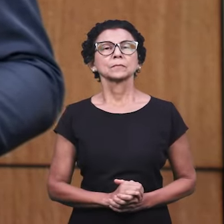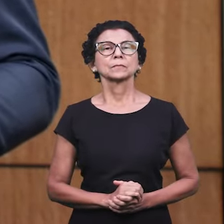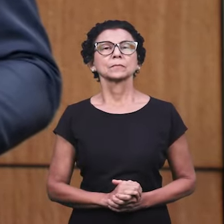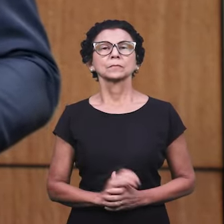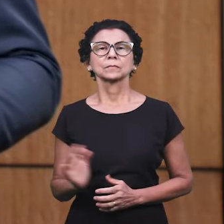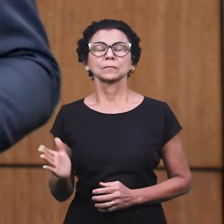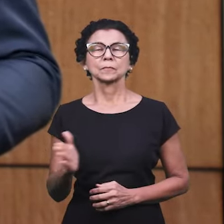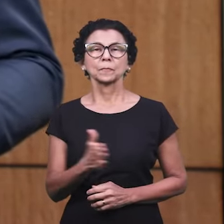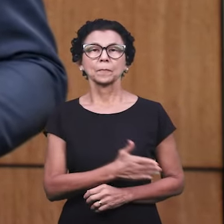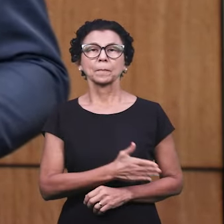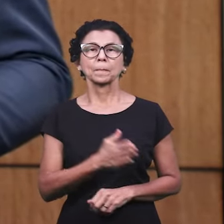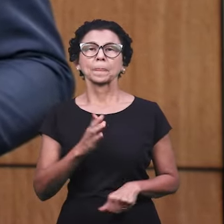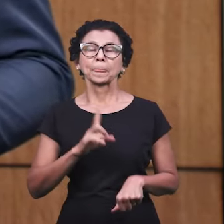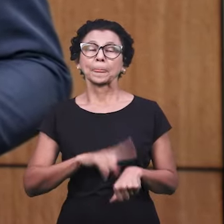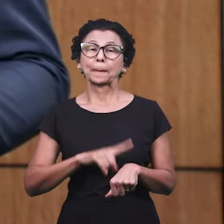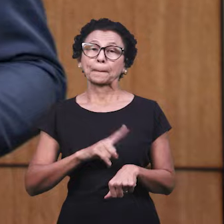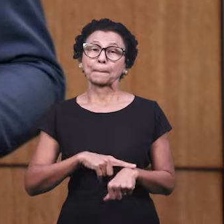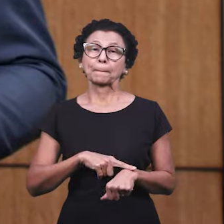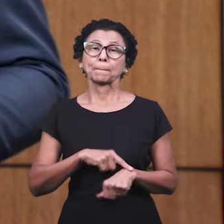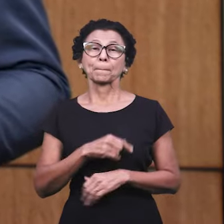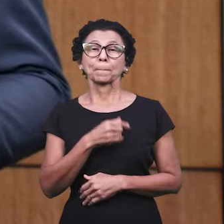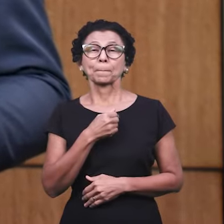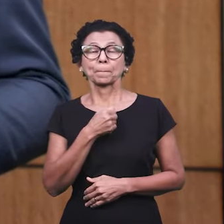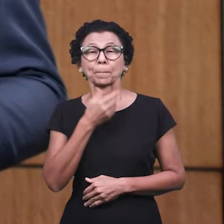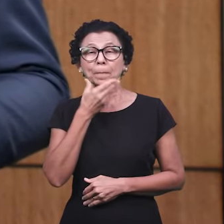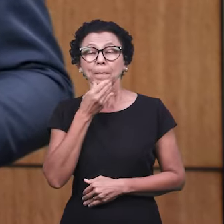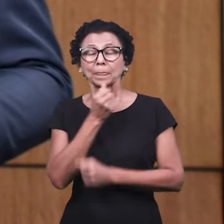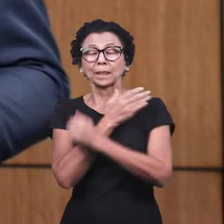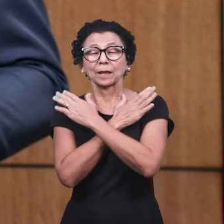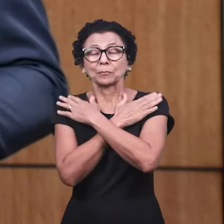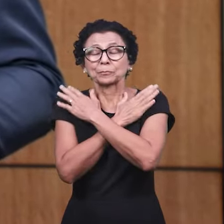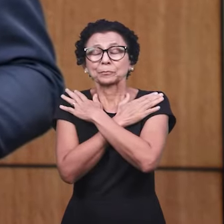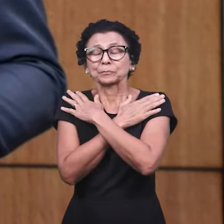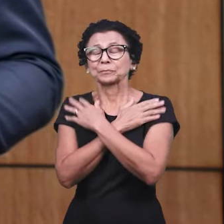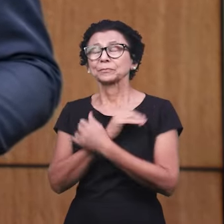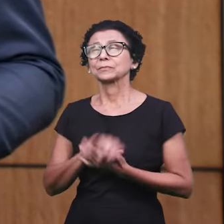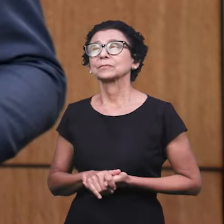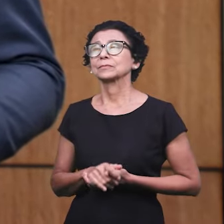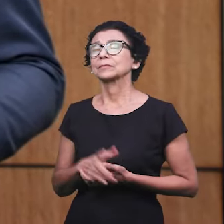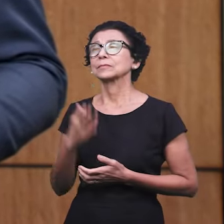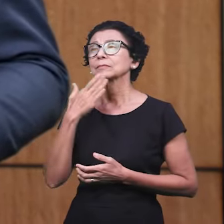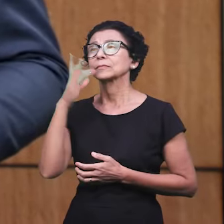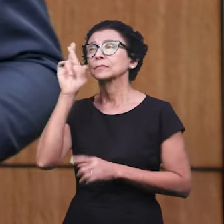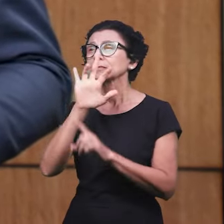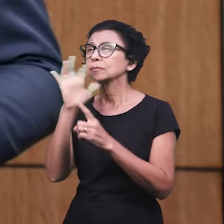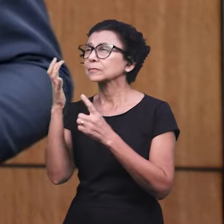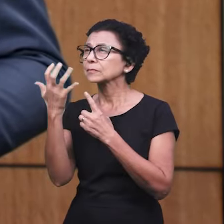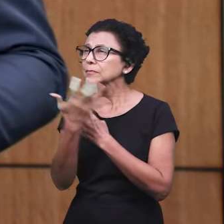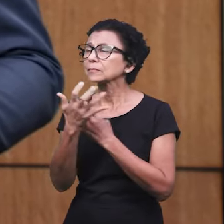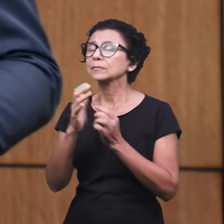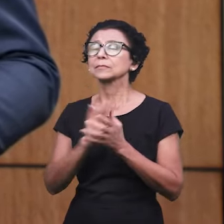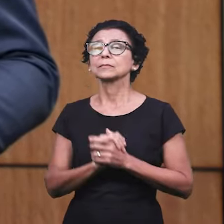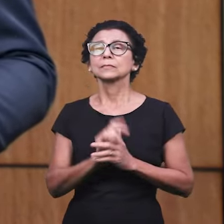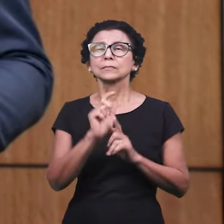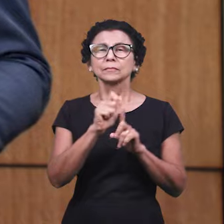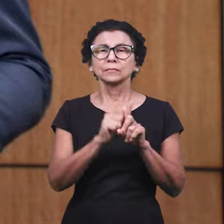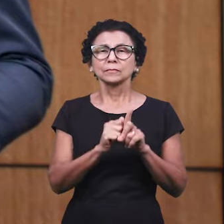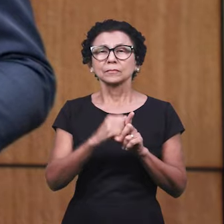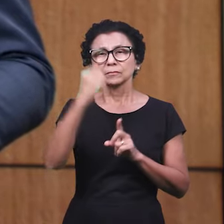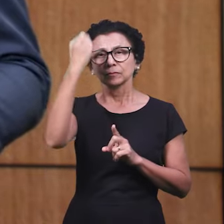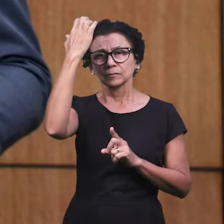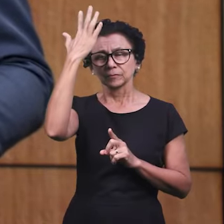pela prova do desemprego. E ele tem buscado uma providência do Senhor. Ele tem feito todas as orientações do mês do Senhor, neste